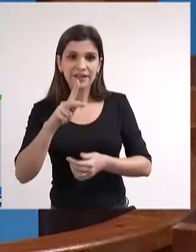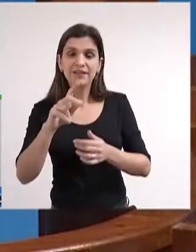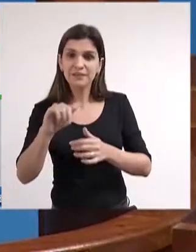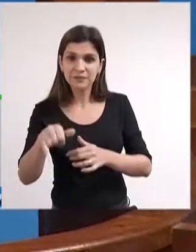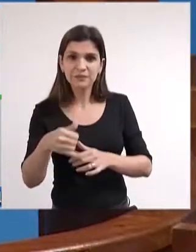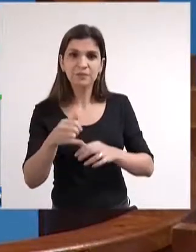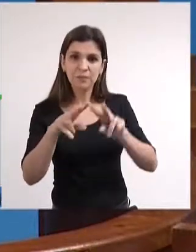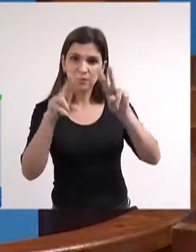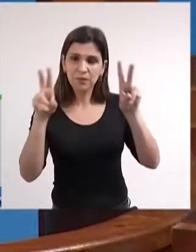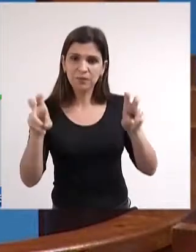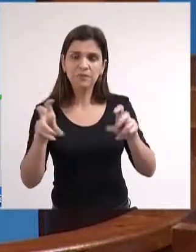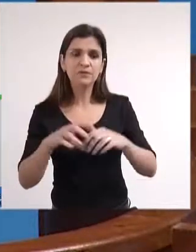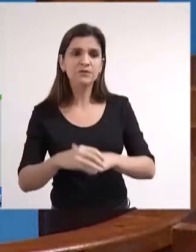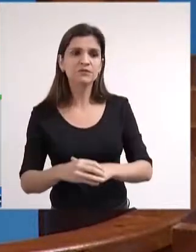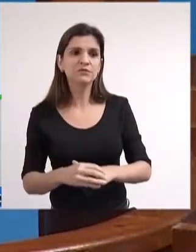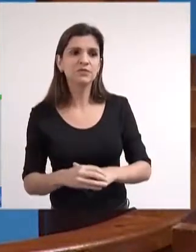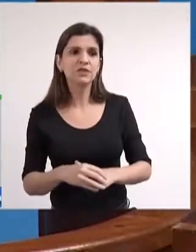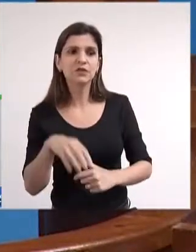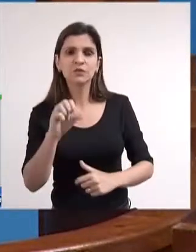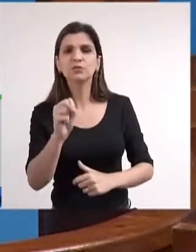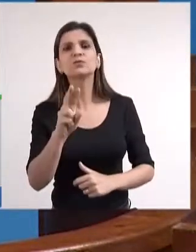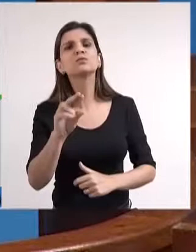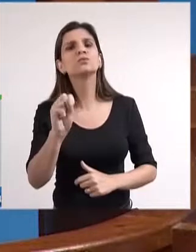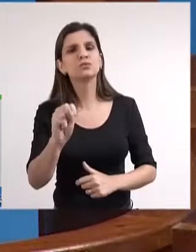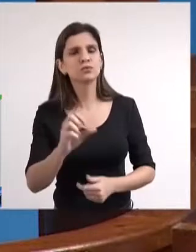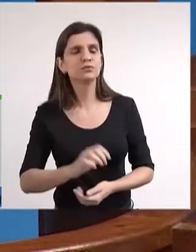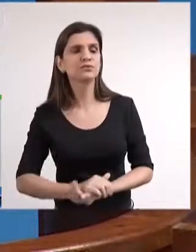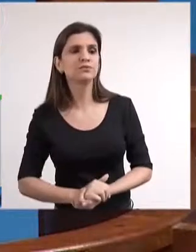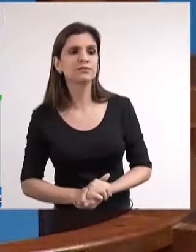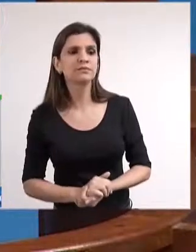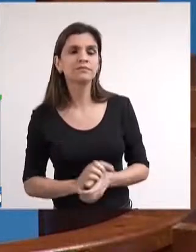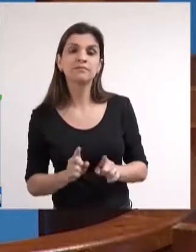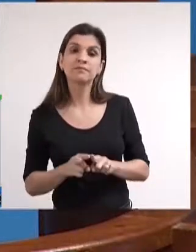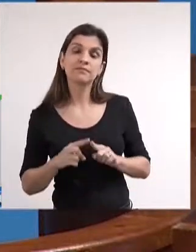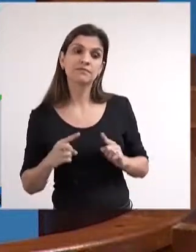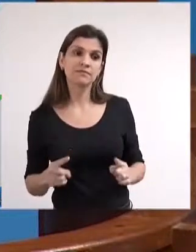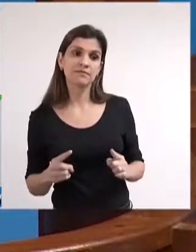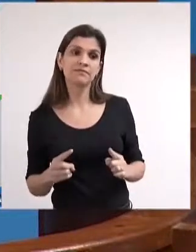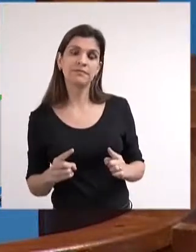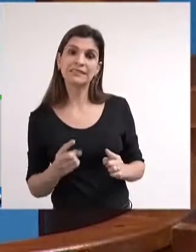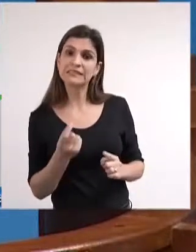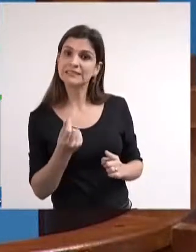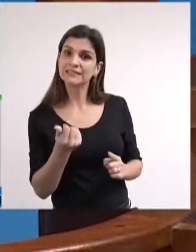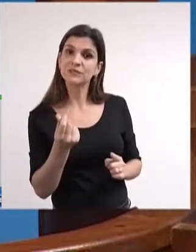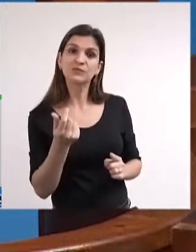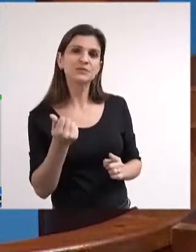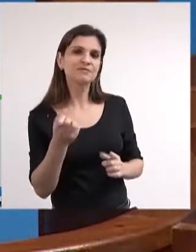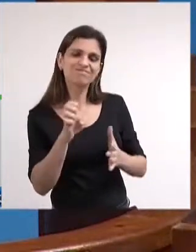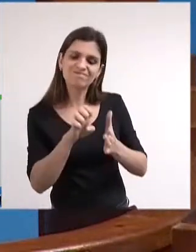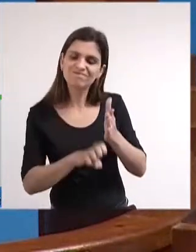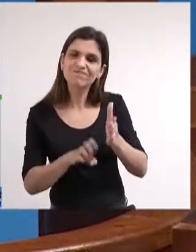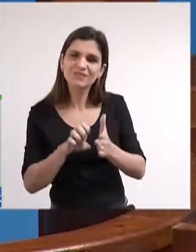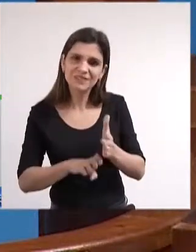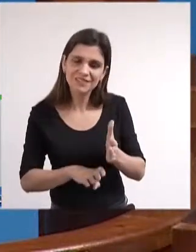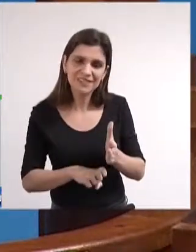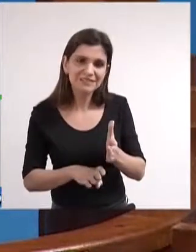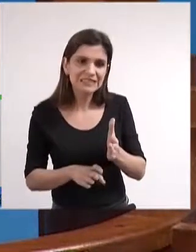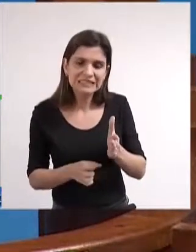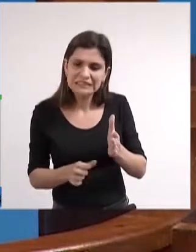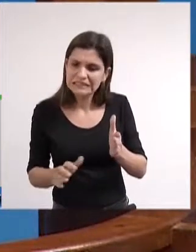do SUS não fazem frente aos custos dos exames, que são muito caros,